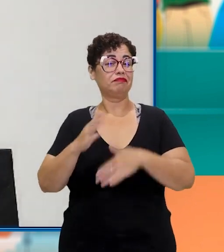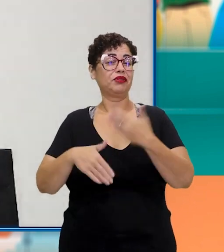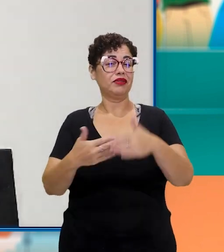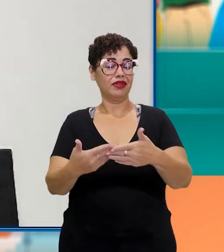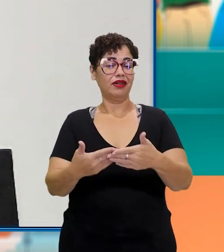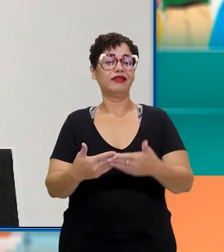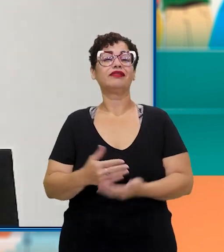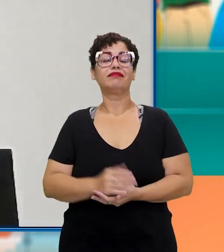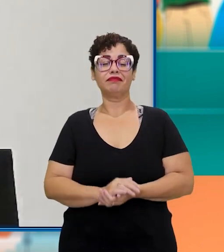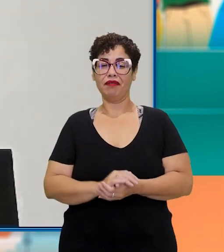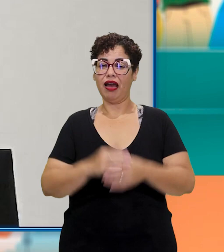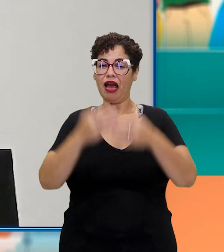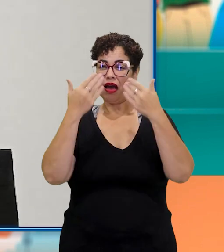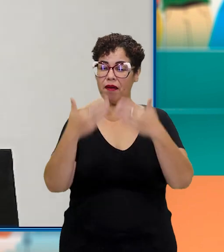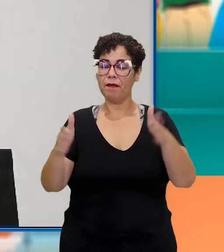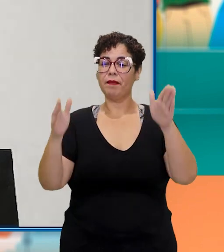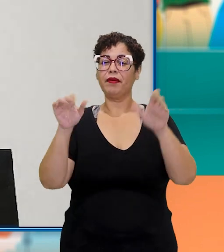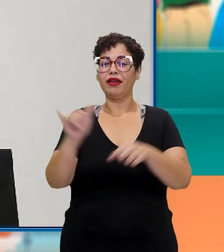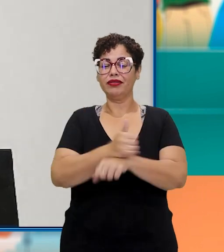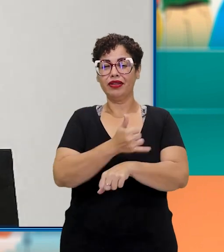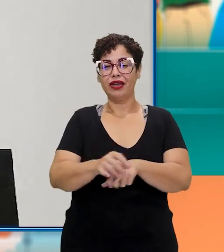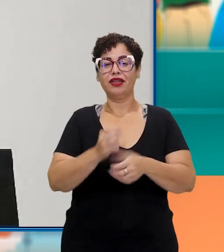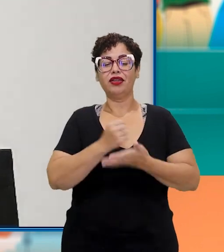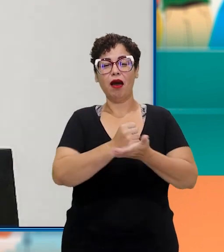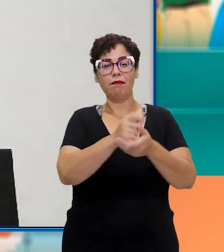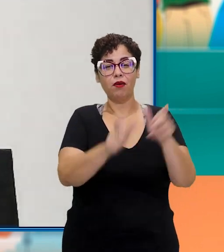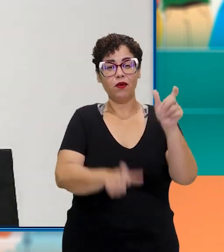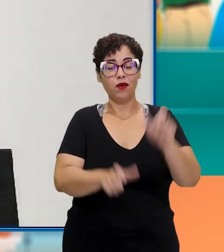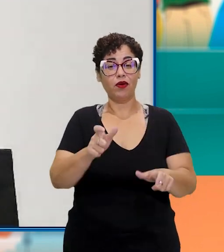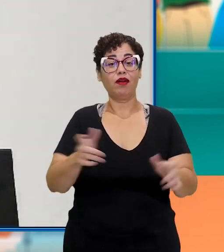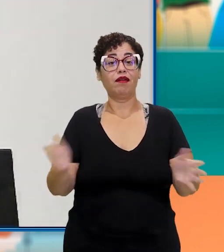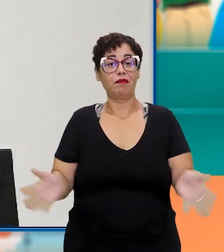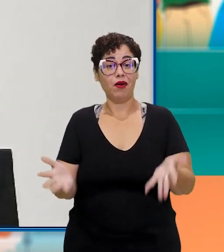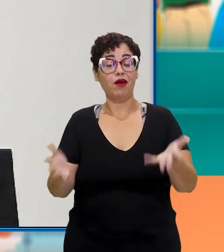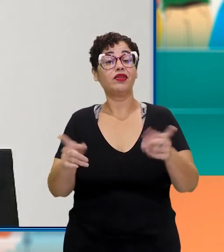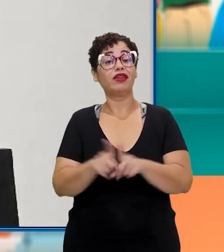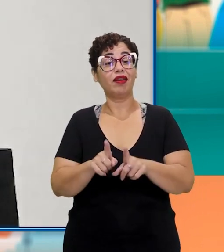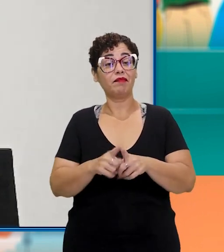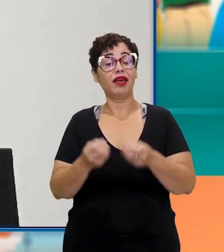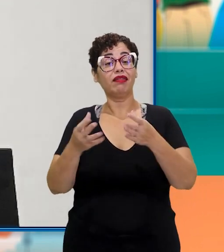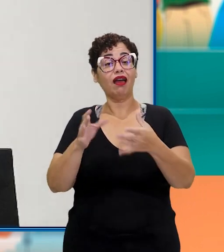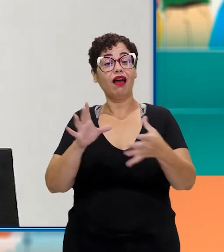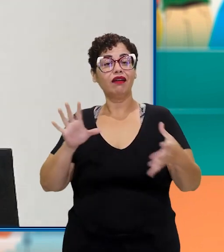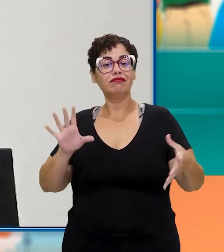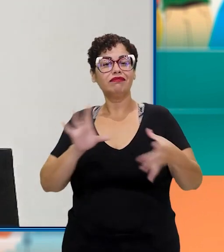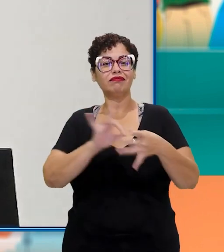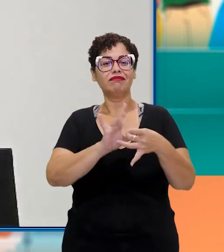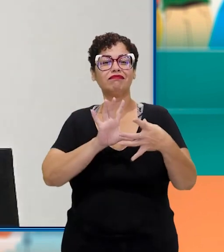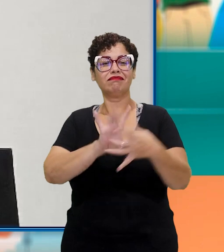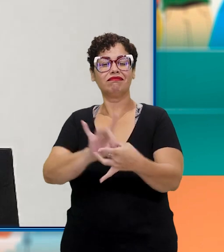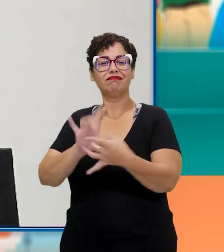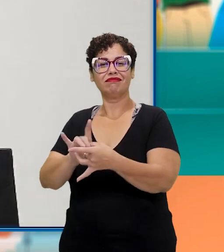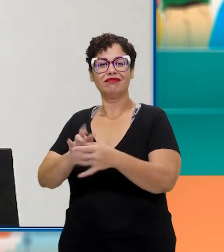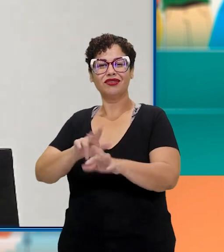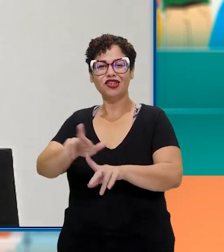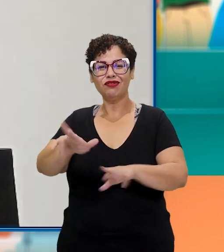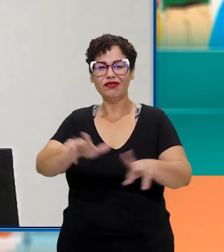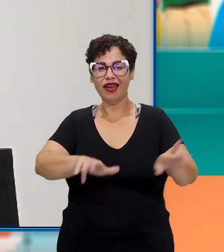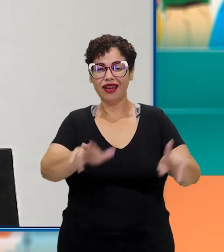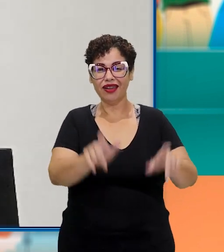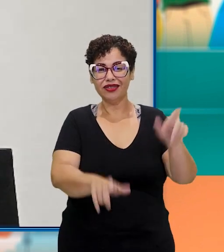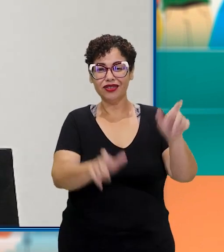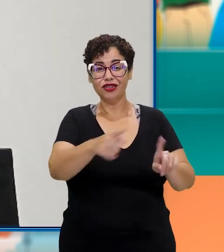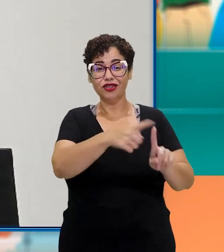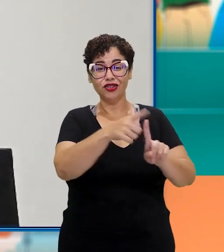ensino-aprendizagem, ampliando as estratégias de apoio individualizado e promove, olha só, a integração entre os